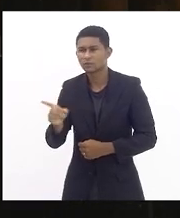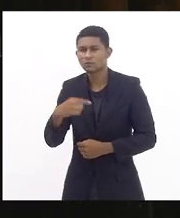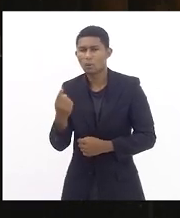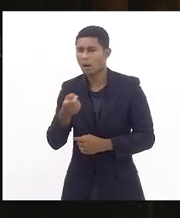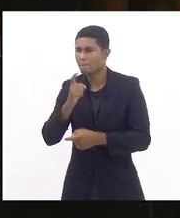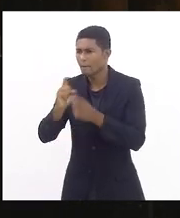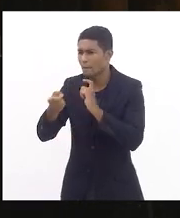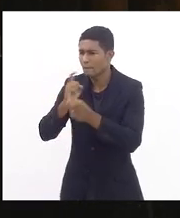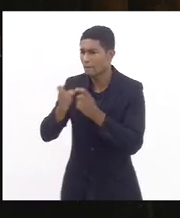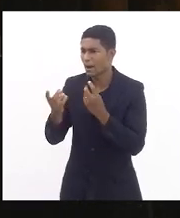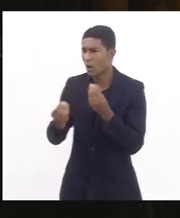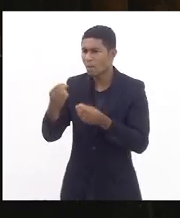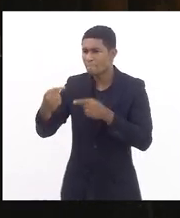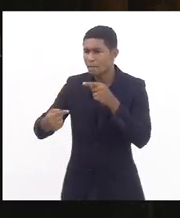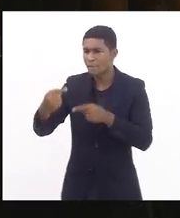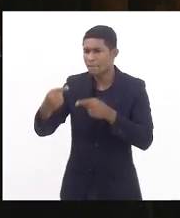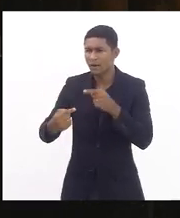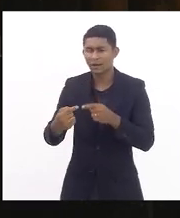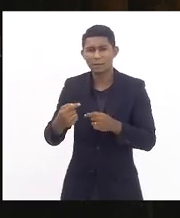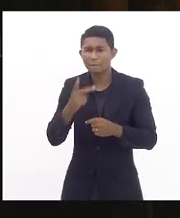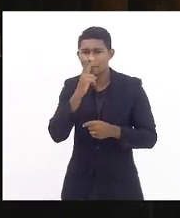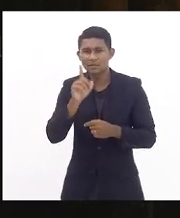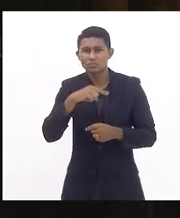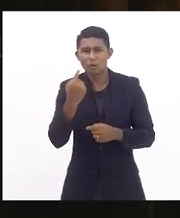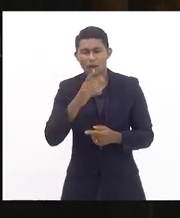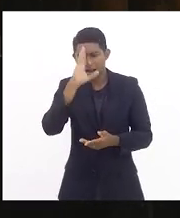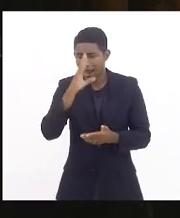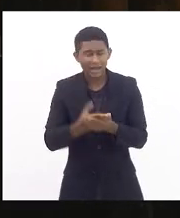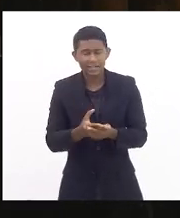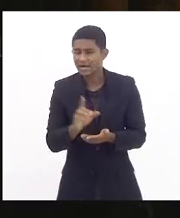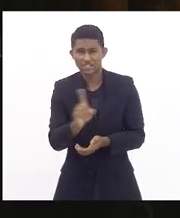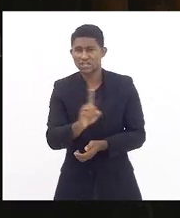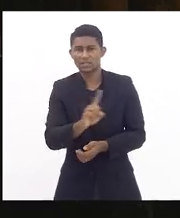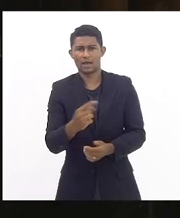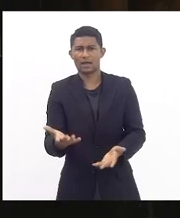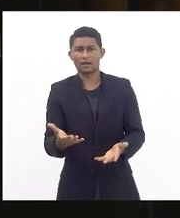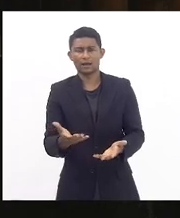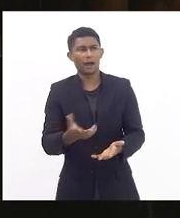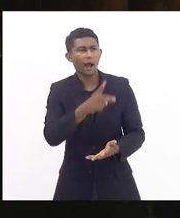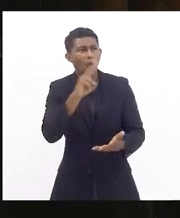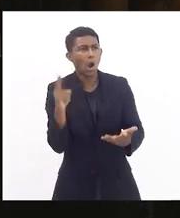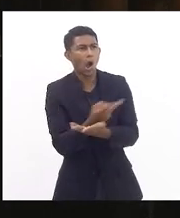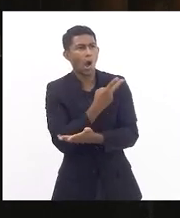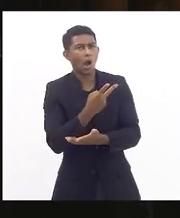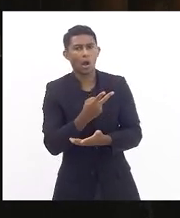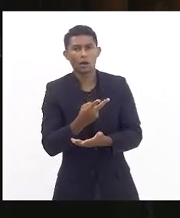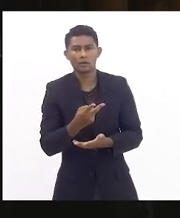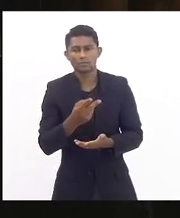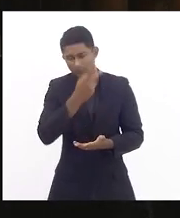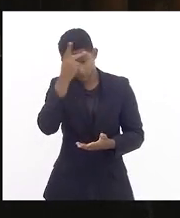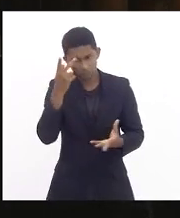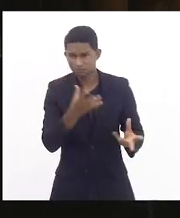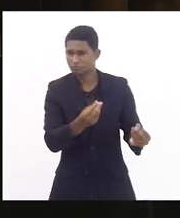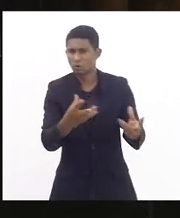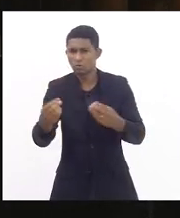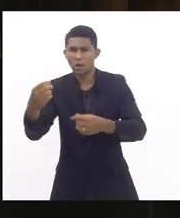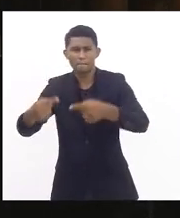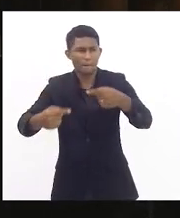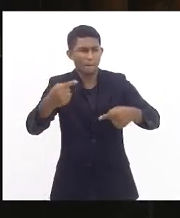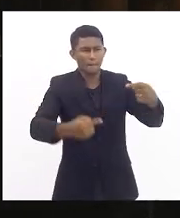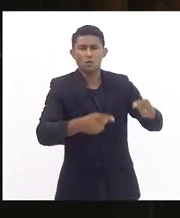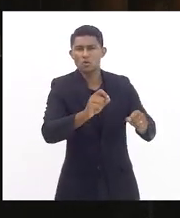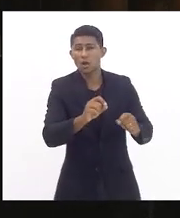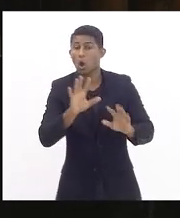não acredita que isso está acontecendo. A gente vê tanta gente discutindo, olha, tem o politicamente correto, isso aqui não pode